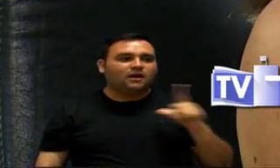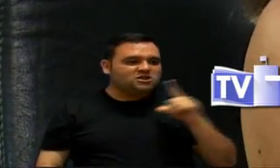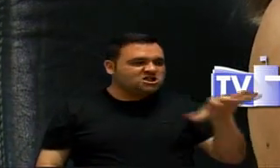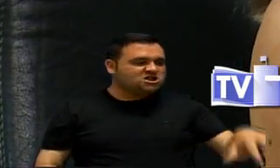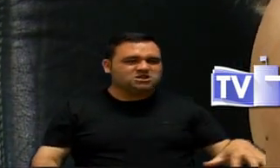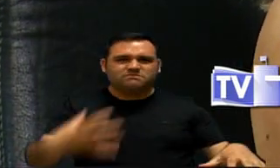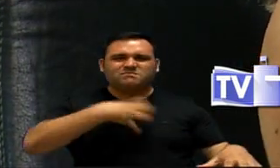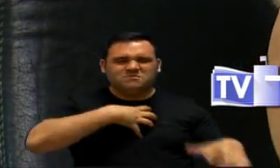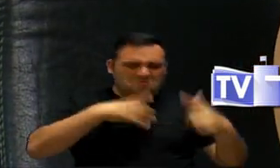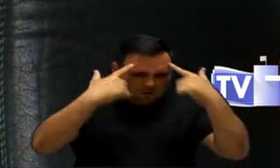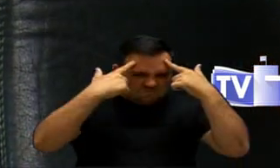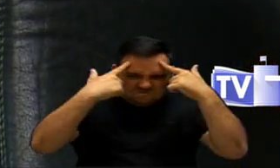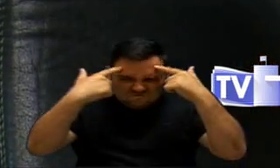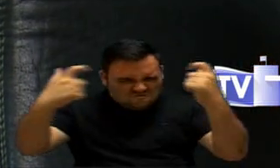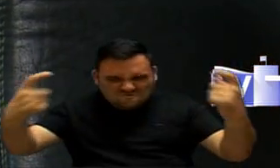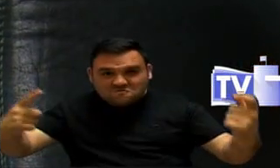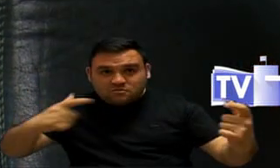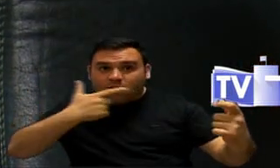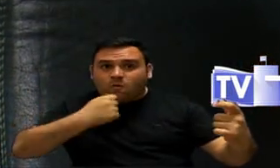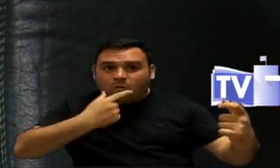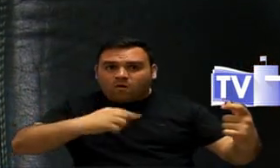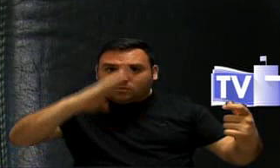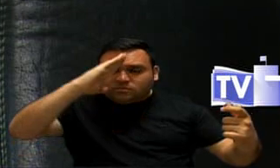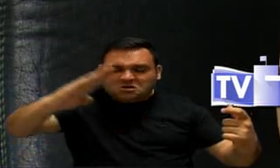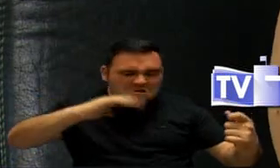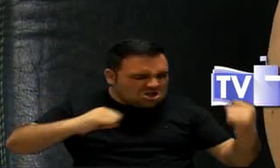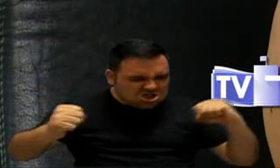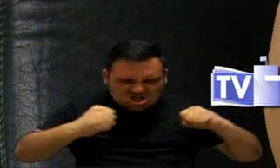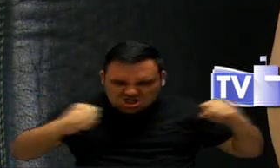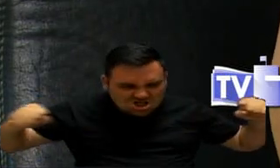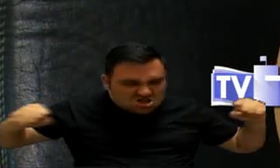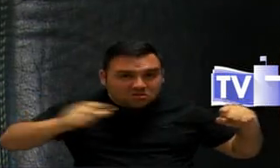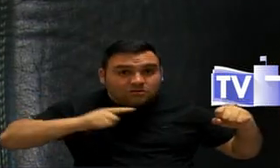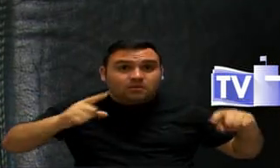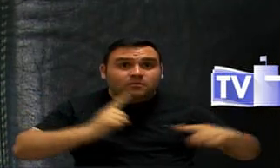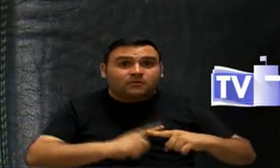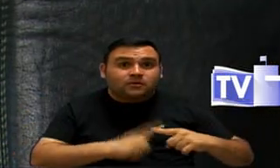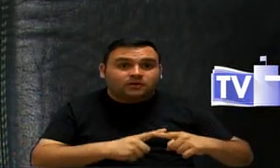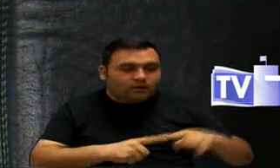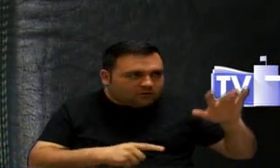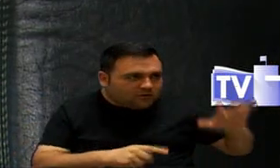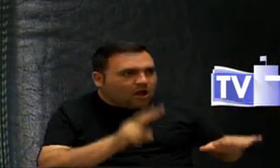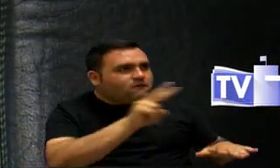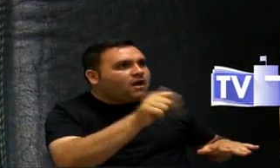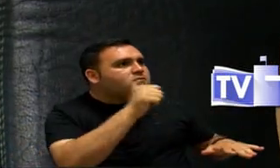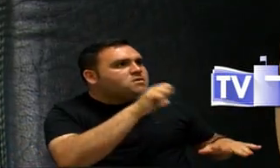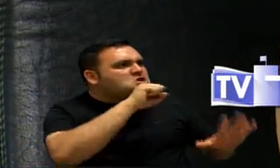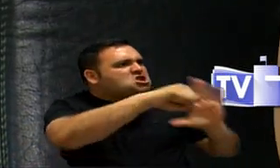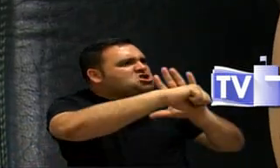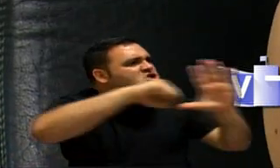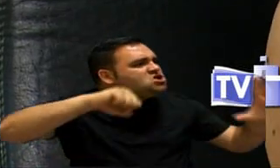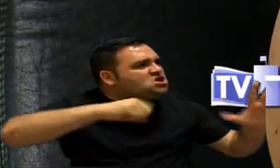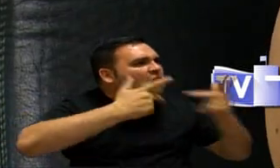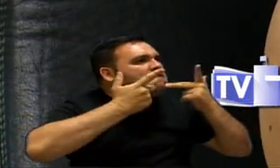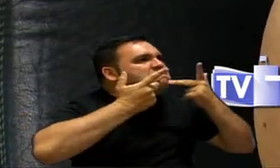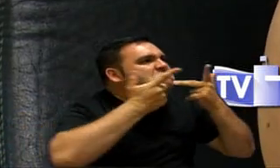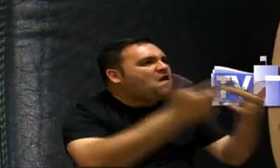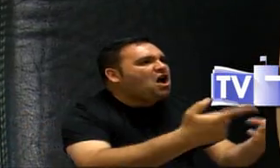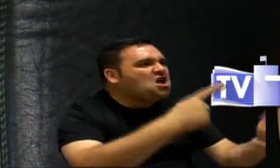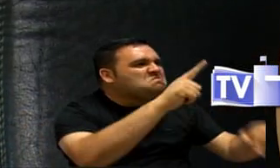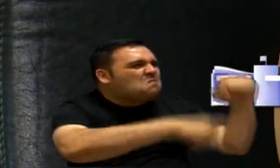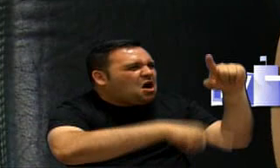violenta, principalmente os meninos, porque ele vê o pai agredindo a mãe verbalmente